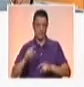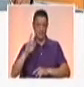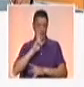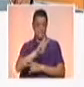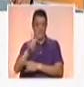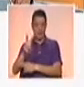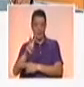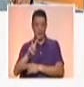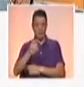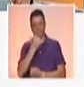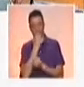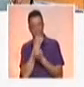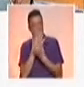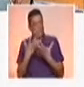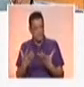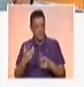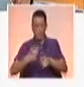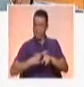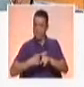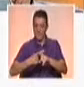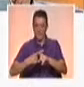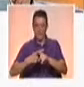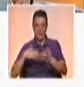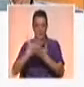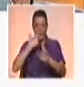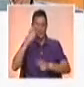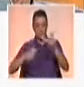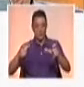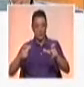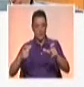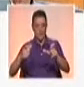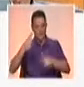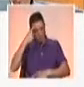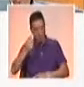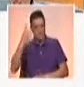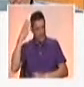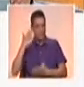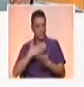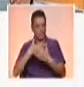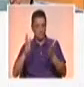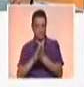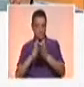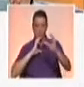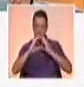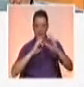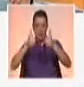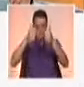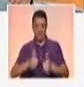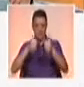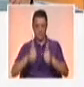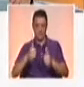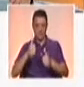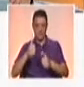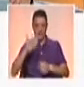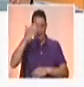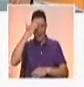vermos a satisfação de, das pessoas verem que estão a ser compreendidas e de se fazer esse perceber, não é? E evoluir também, provavelmente. Também, sobretudo,